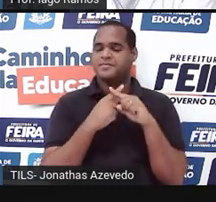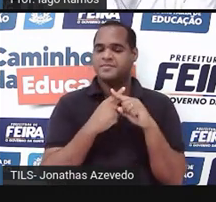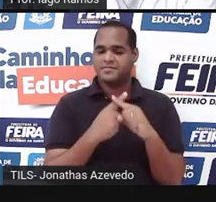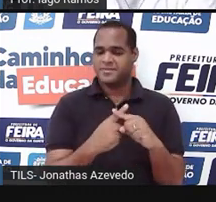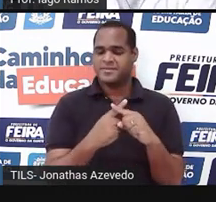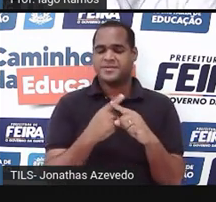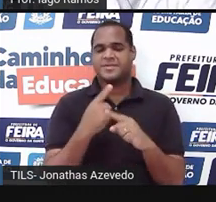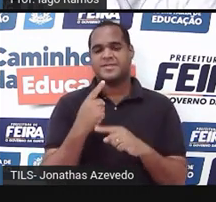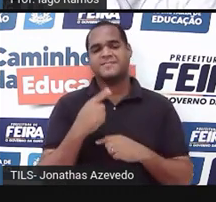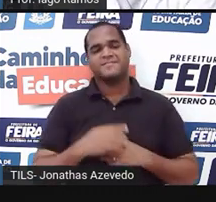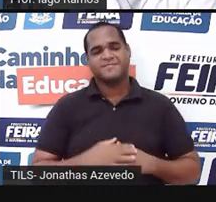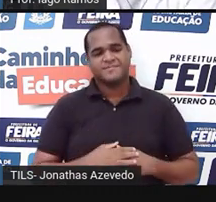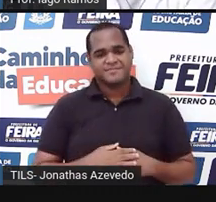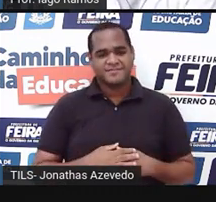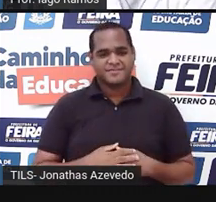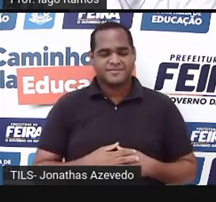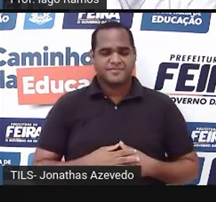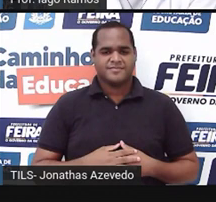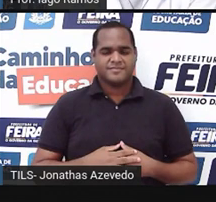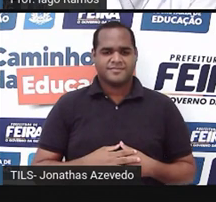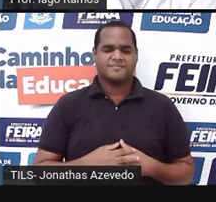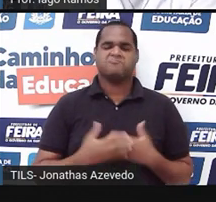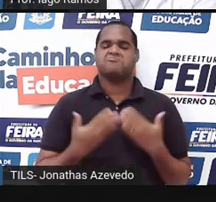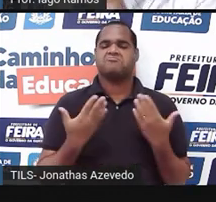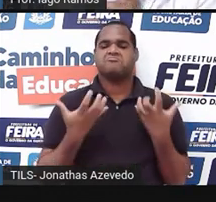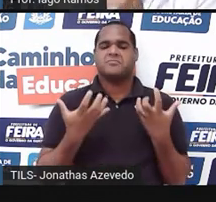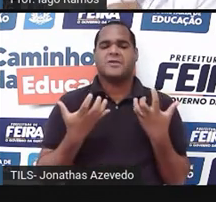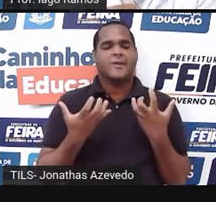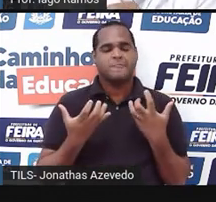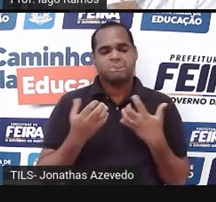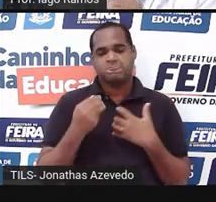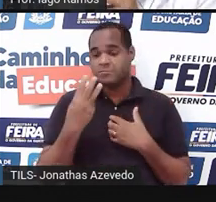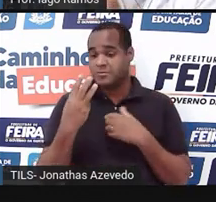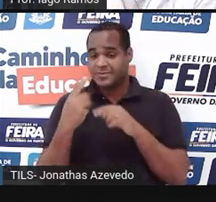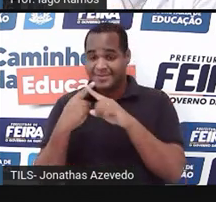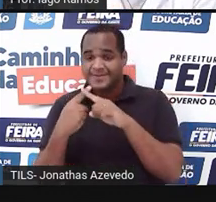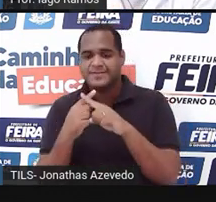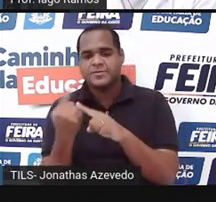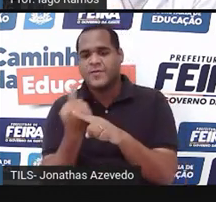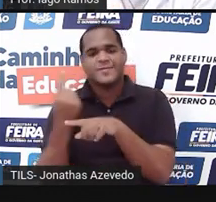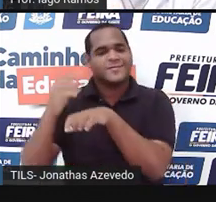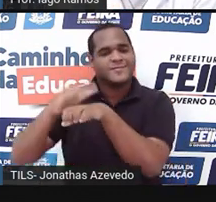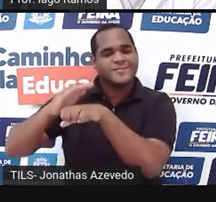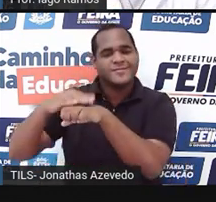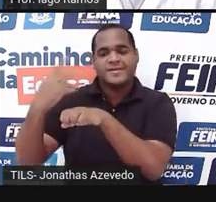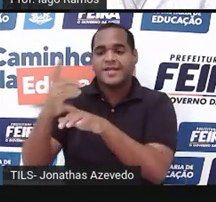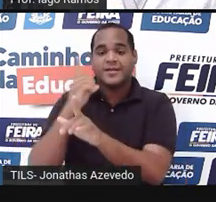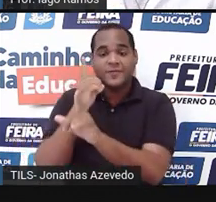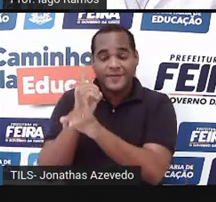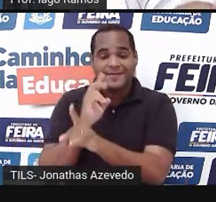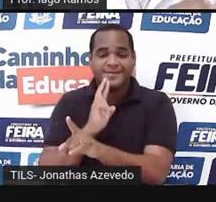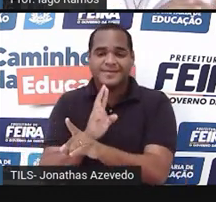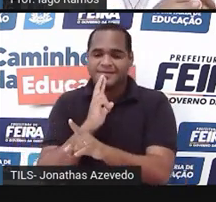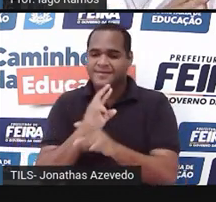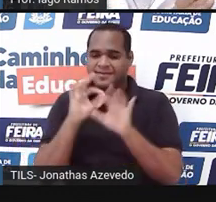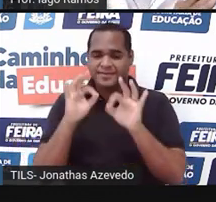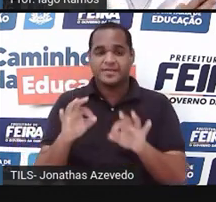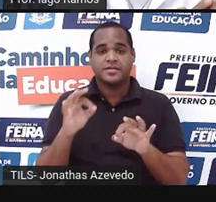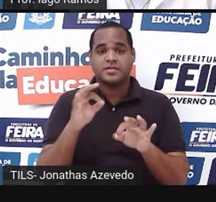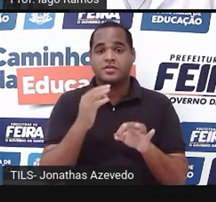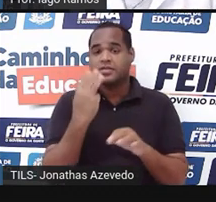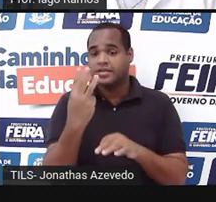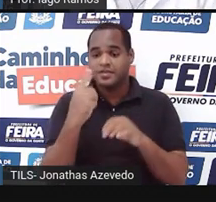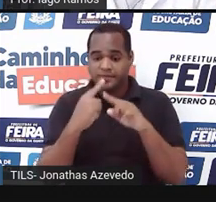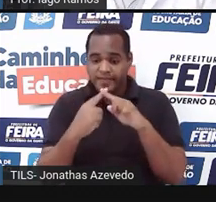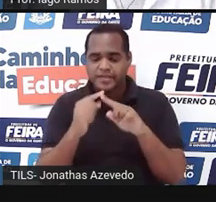x x bom então eu quero deixar esse sozinho para ele comprar o resultado dele então esse três